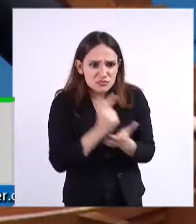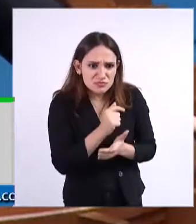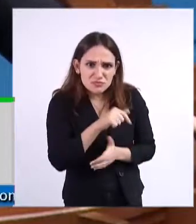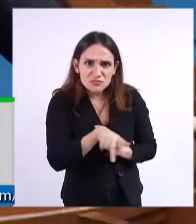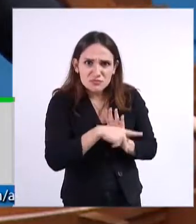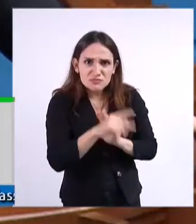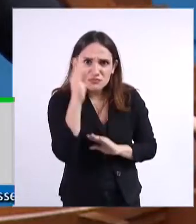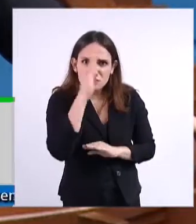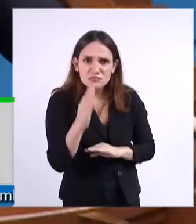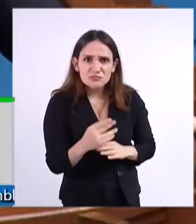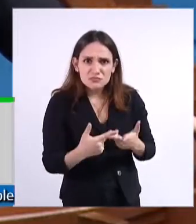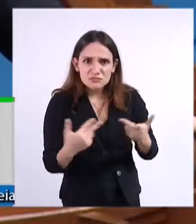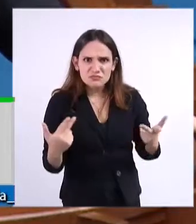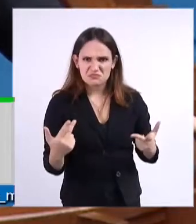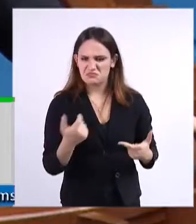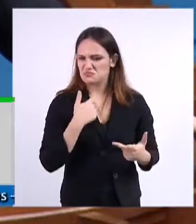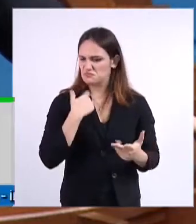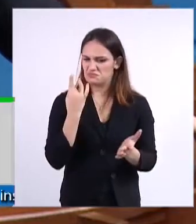Brasil.